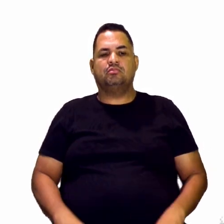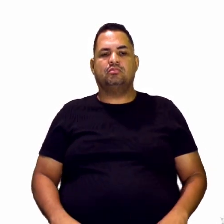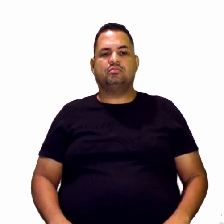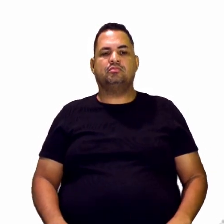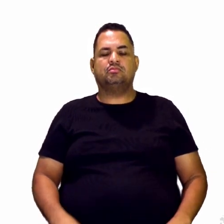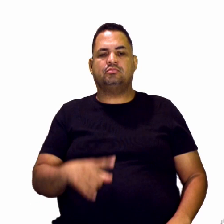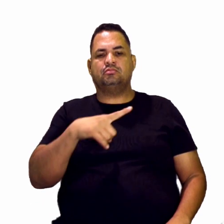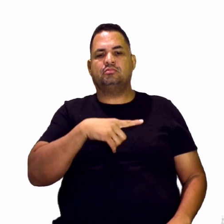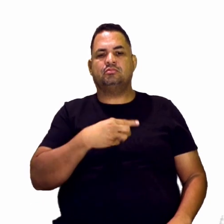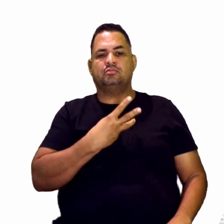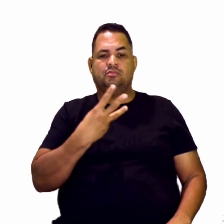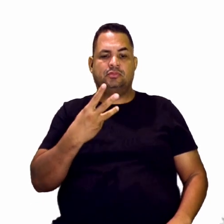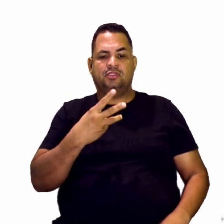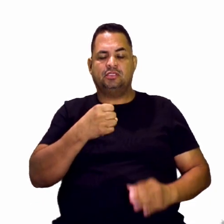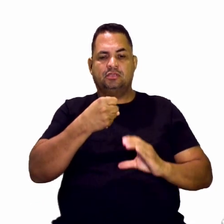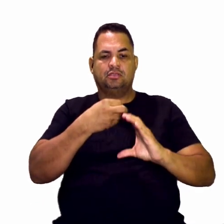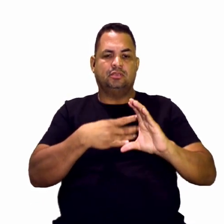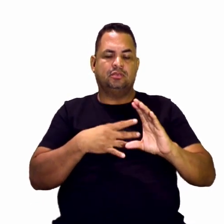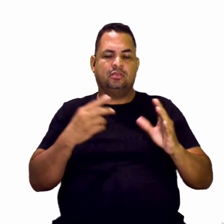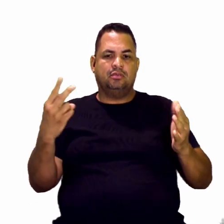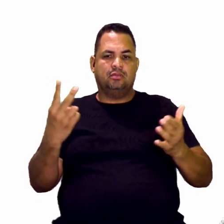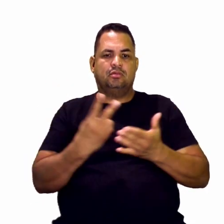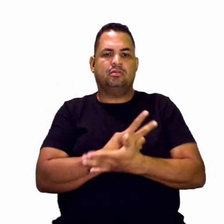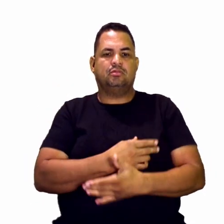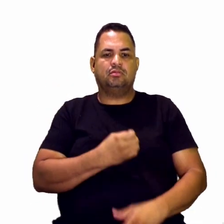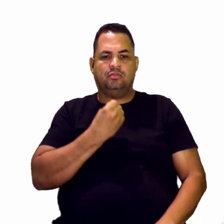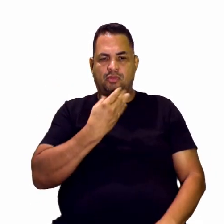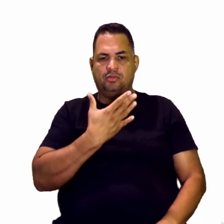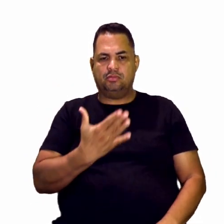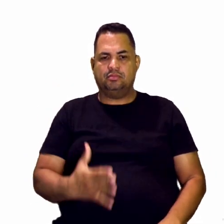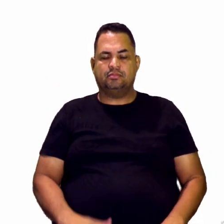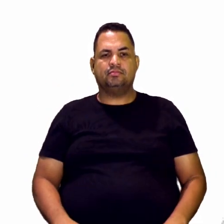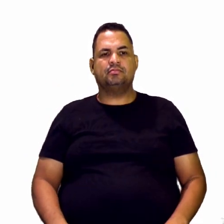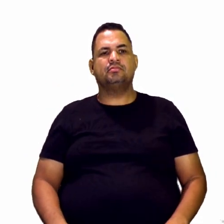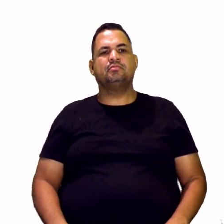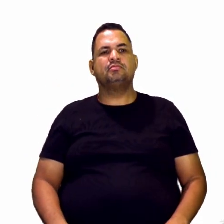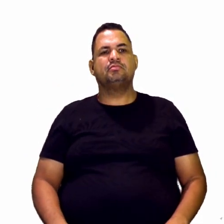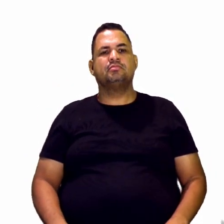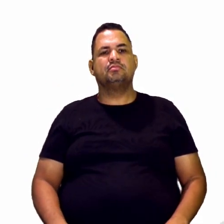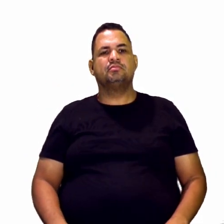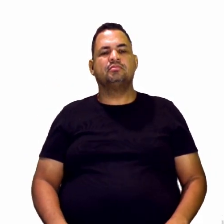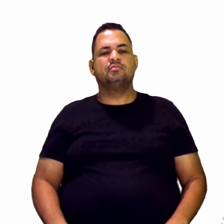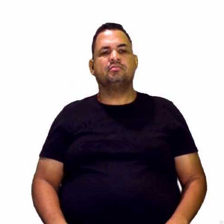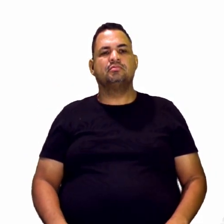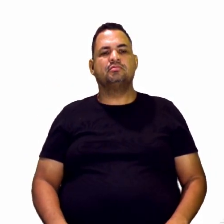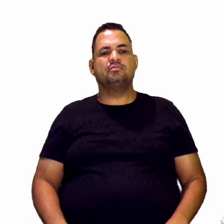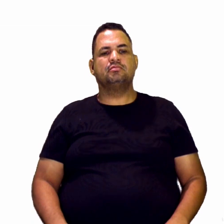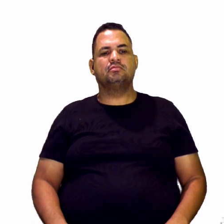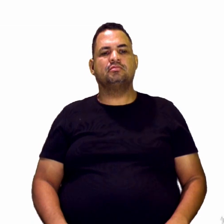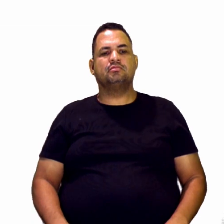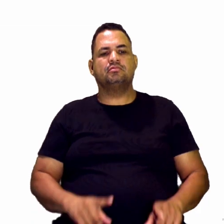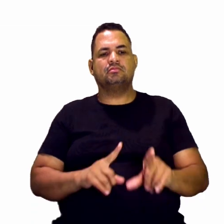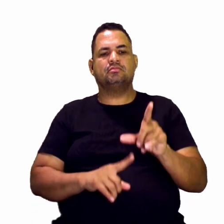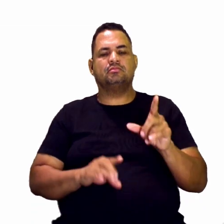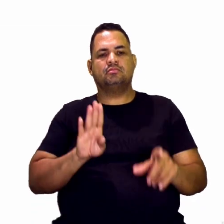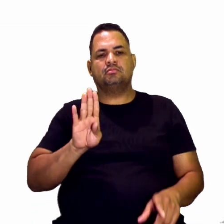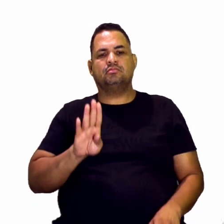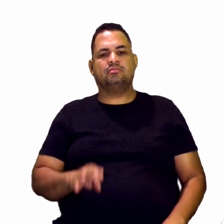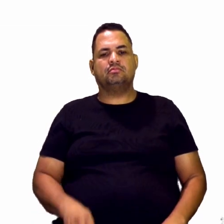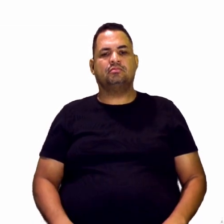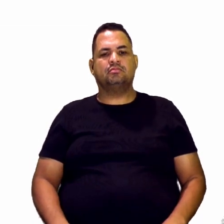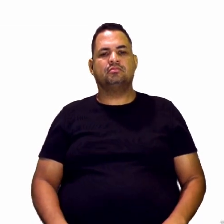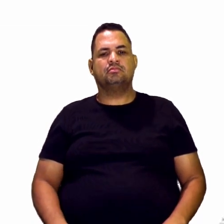elas têm essas três opções aí para acontecer, tá bom? Então questão 4, letra